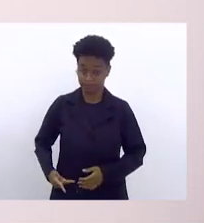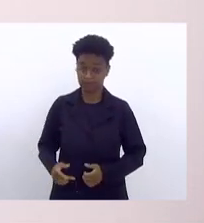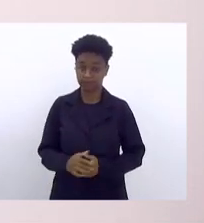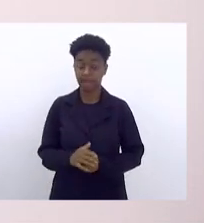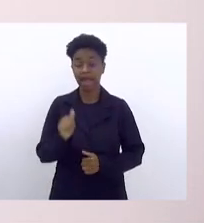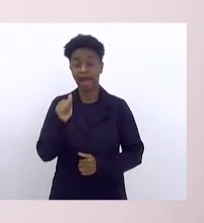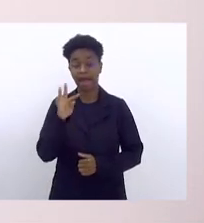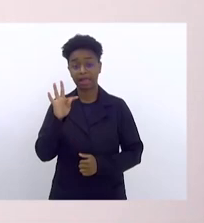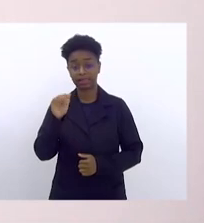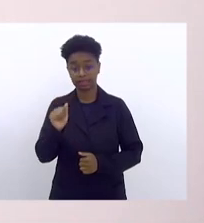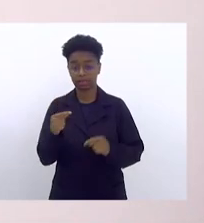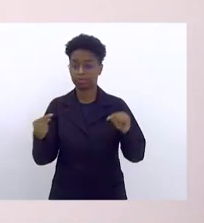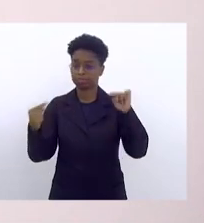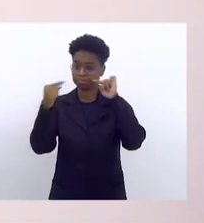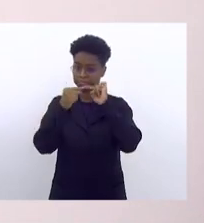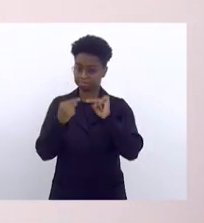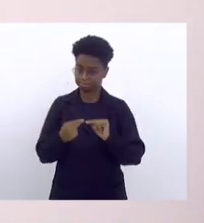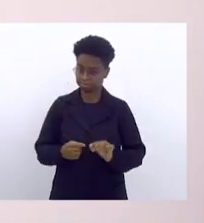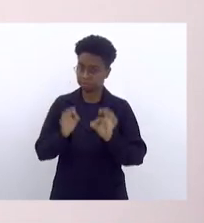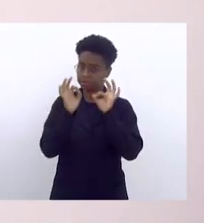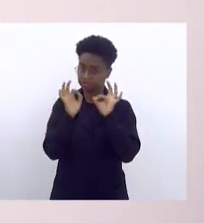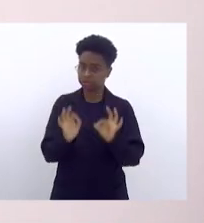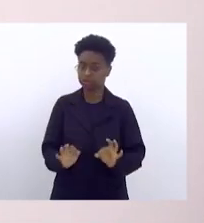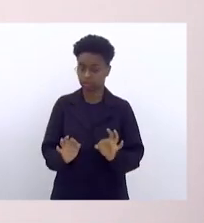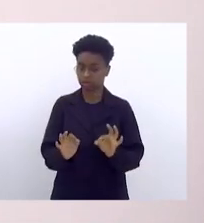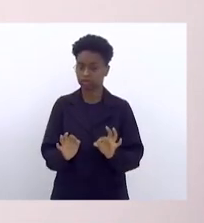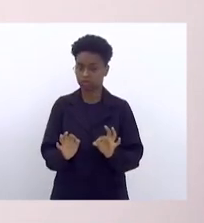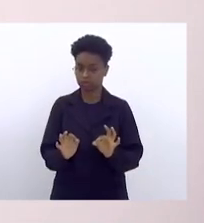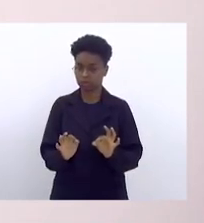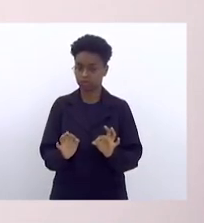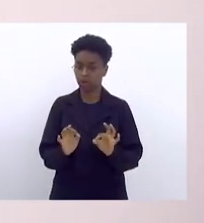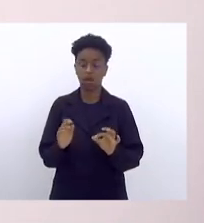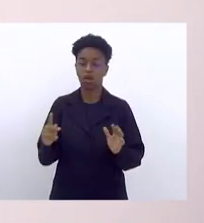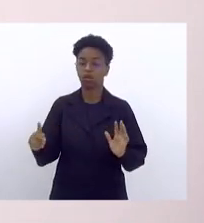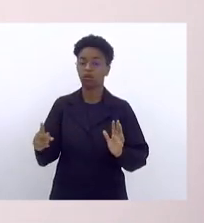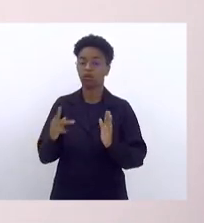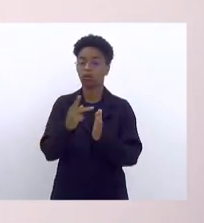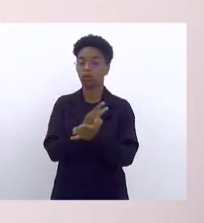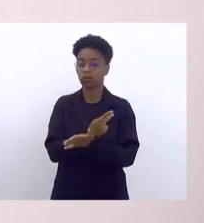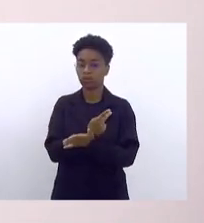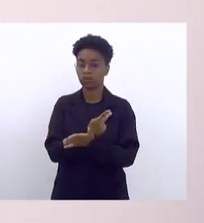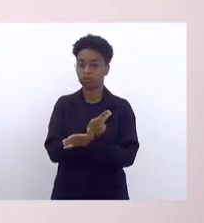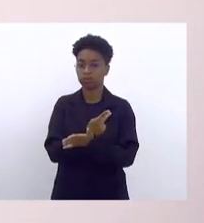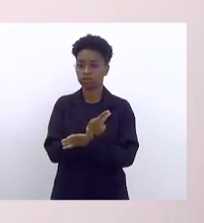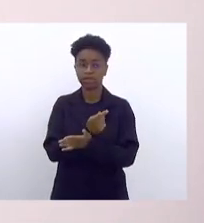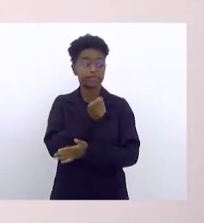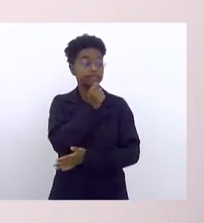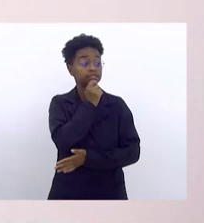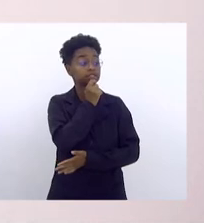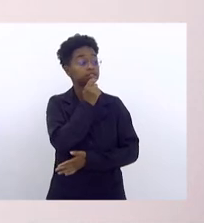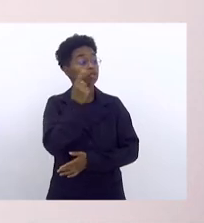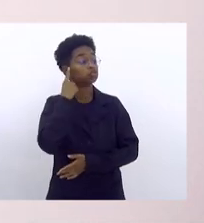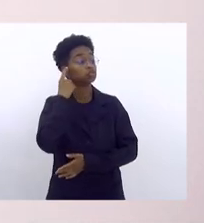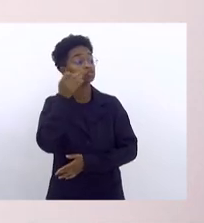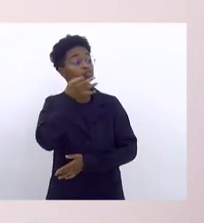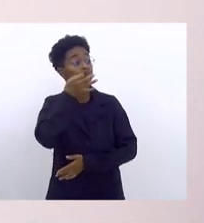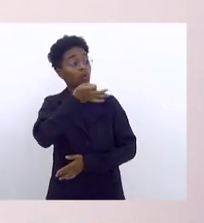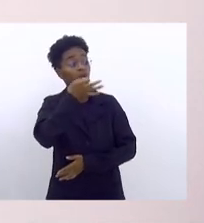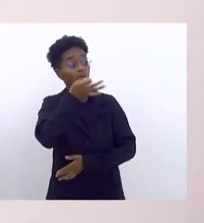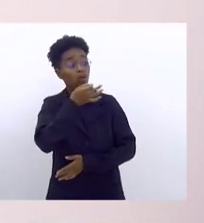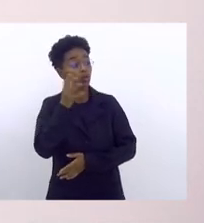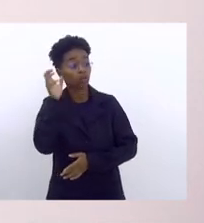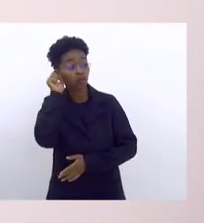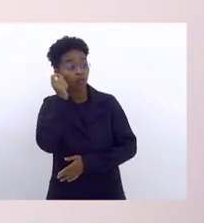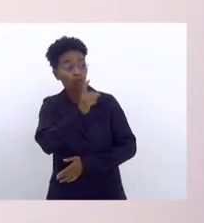escola quando caveirões helicópteros tropas especiais invadem o ambiente não